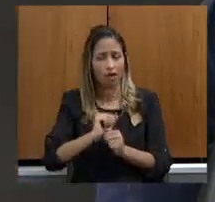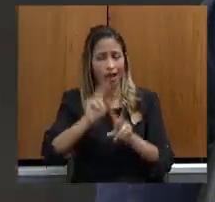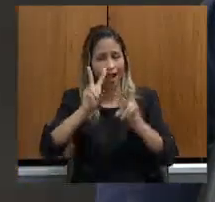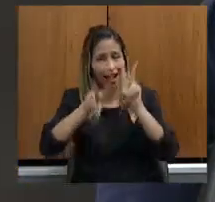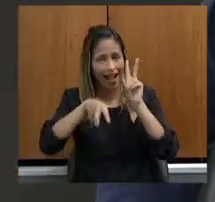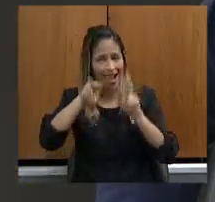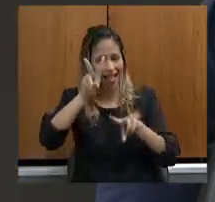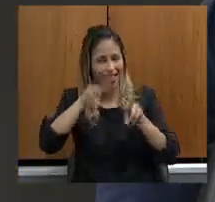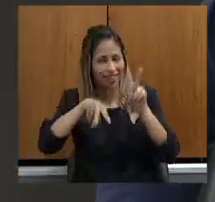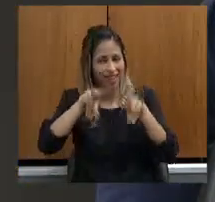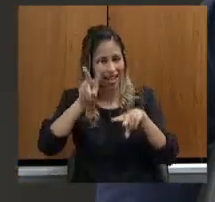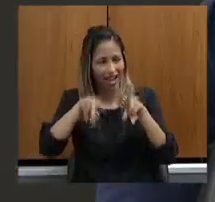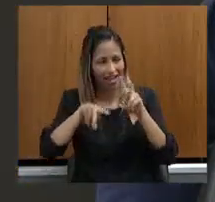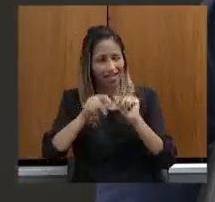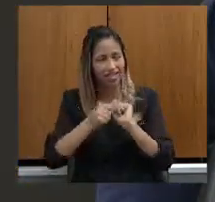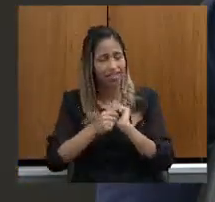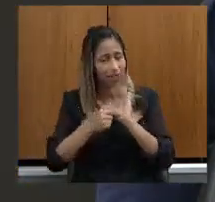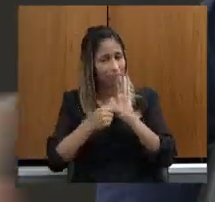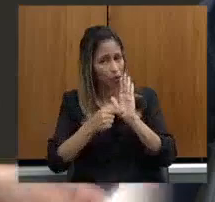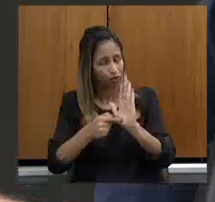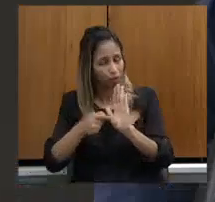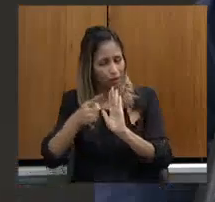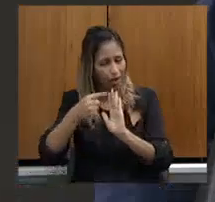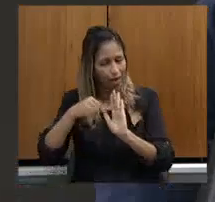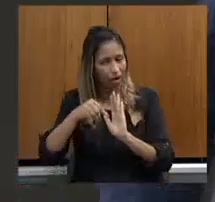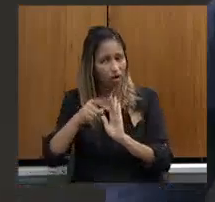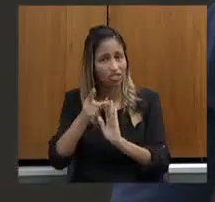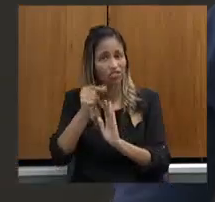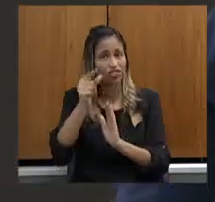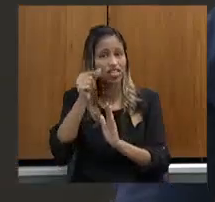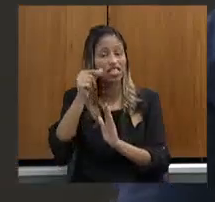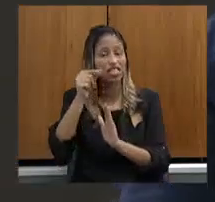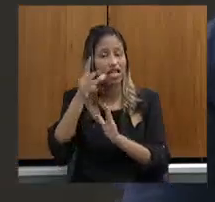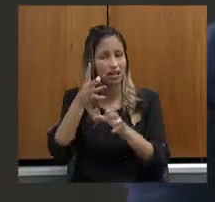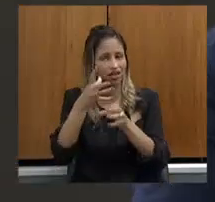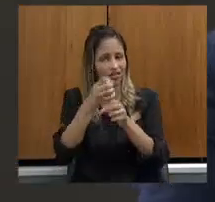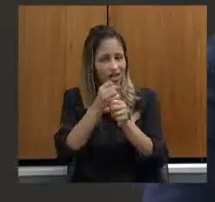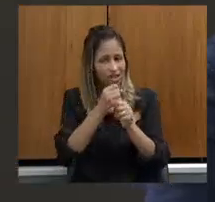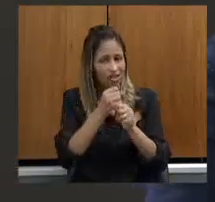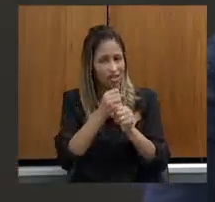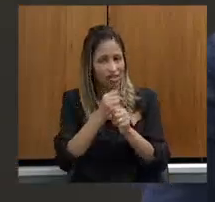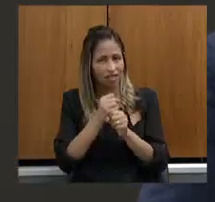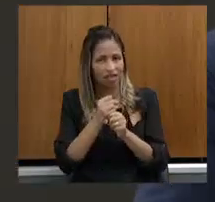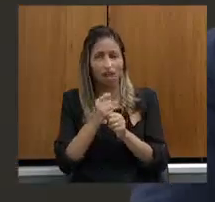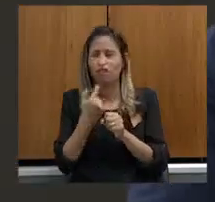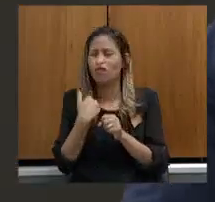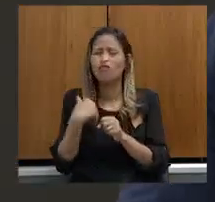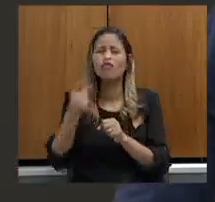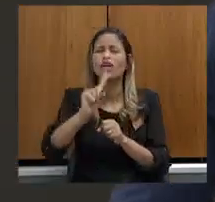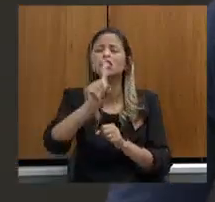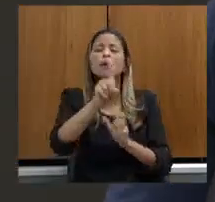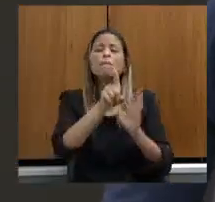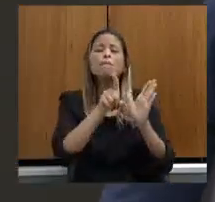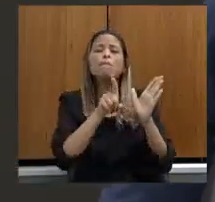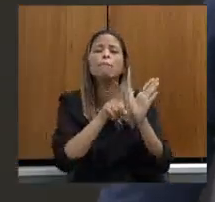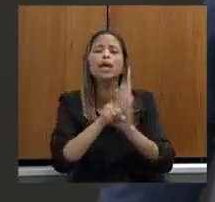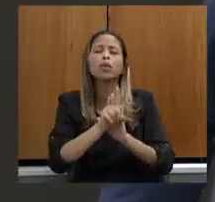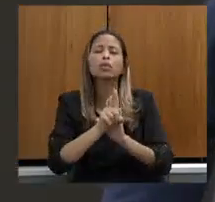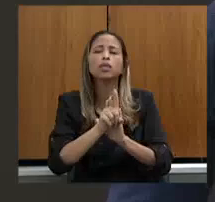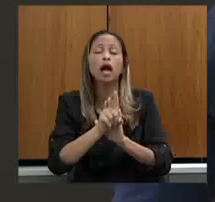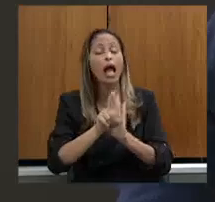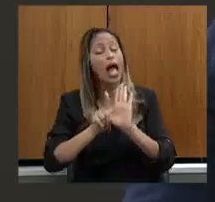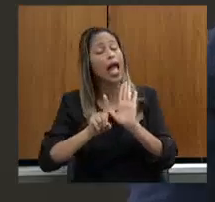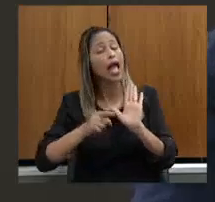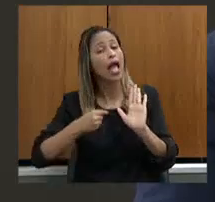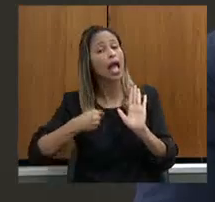análise que os vossa excelência trouxe aqui as questões financeiras do estado aí nesse caso não vou nem fazer uma pergunta porque são